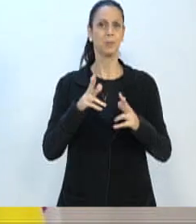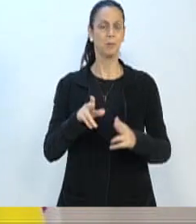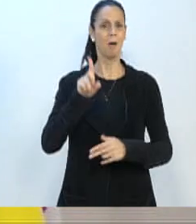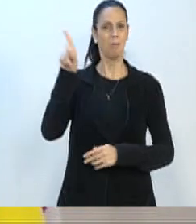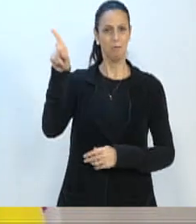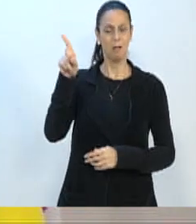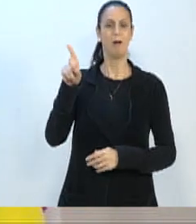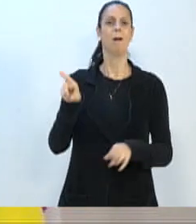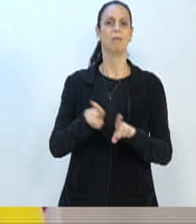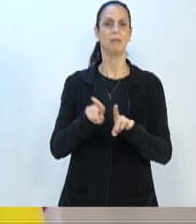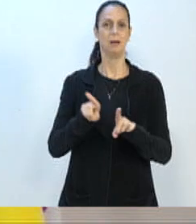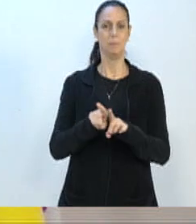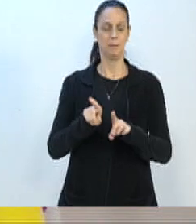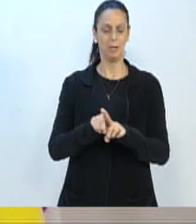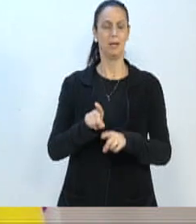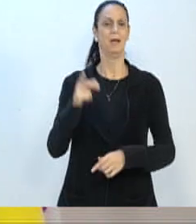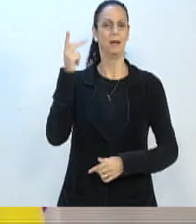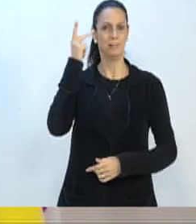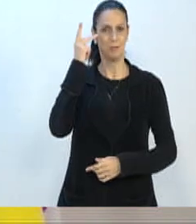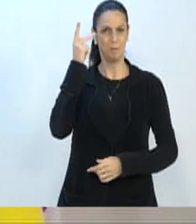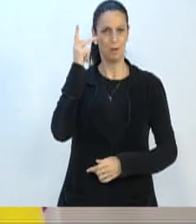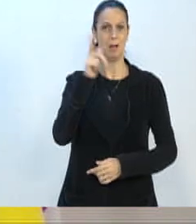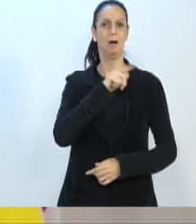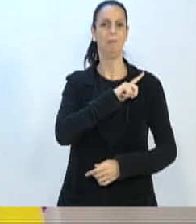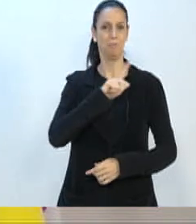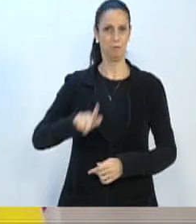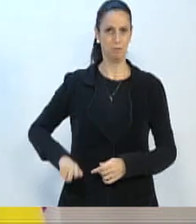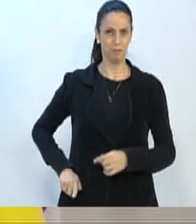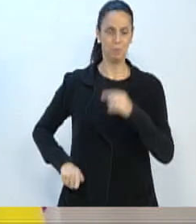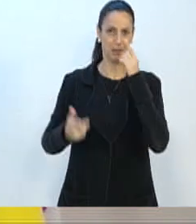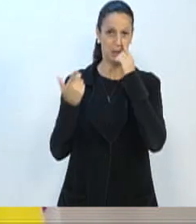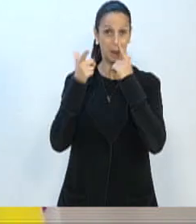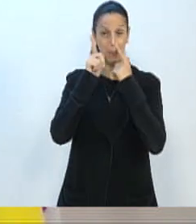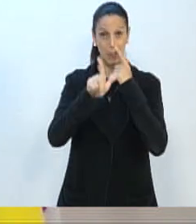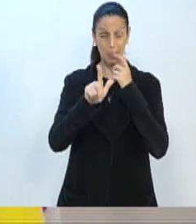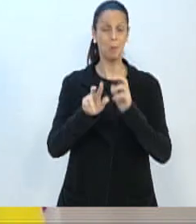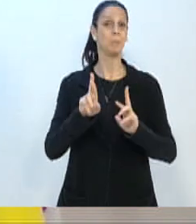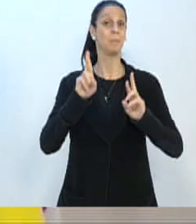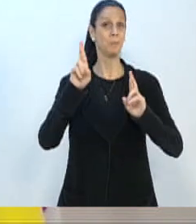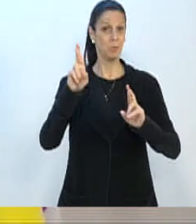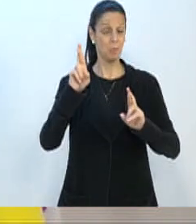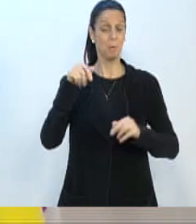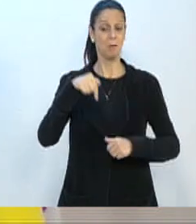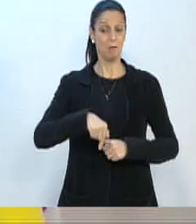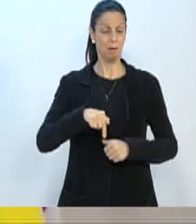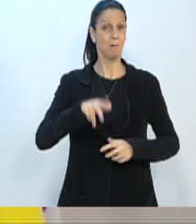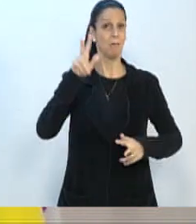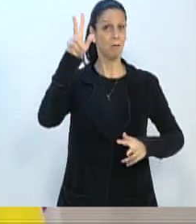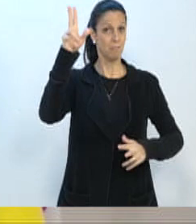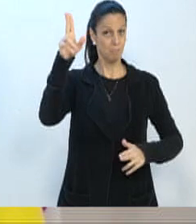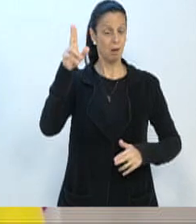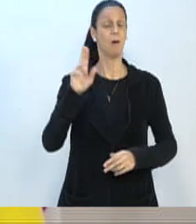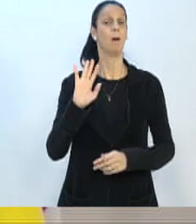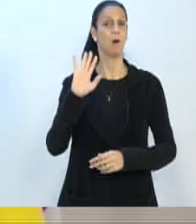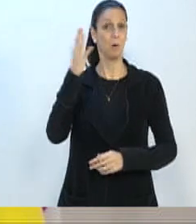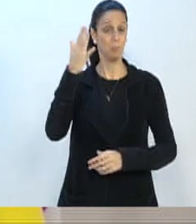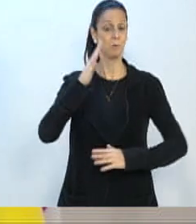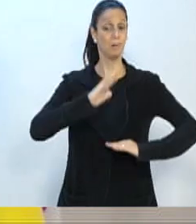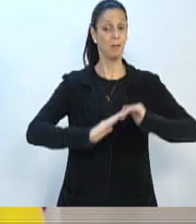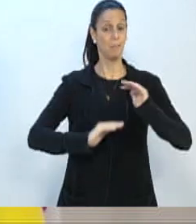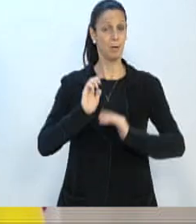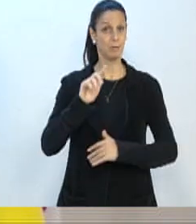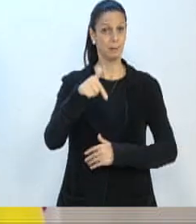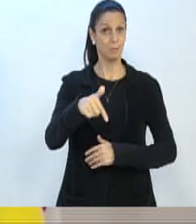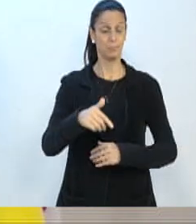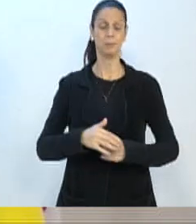que disse irá dialogar com o governo federal e quero sintonia faça-se o mesmo aqui em Santa Catarina minha fala no dia de hoje era